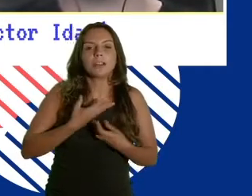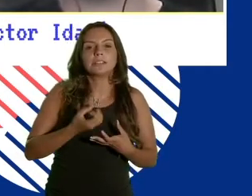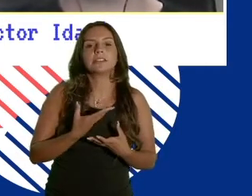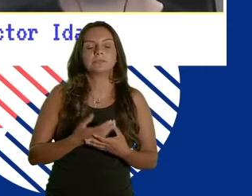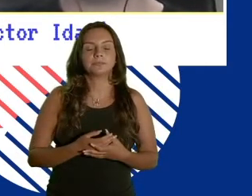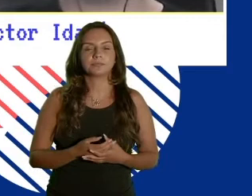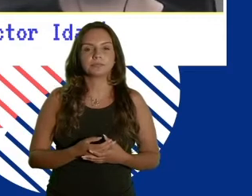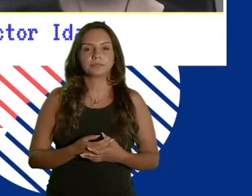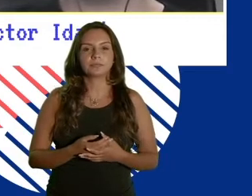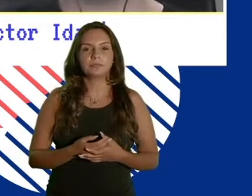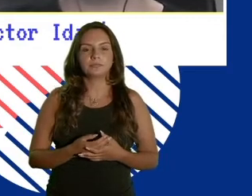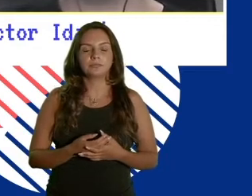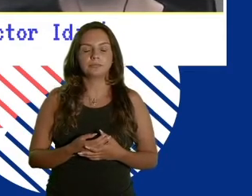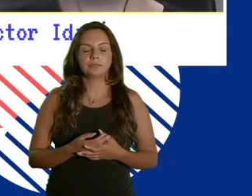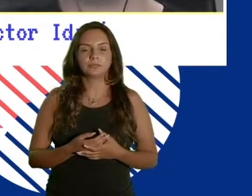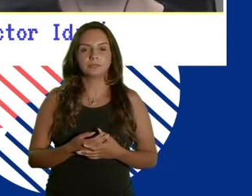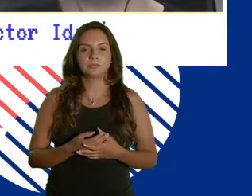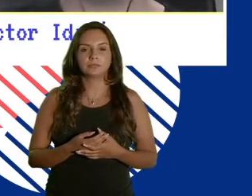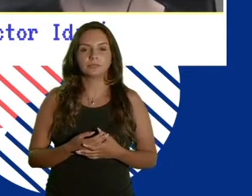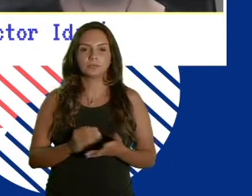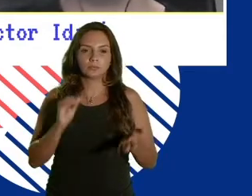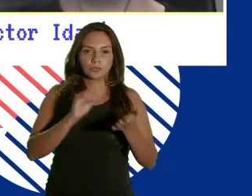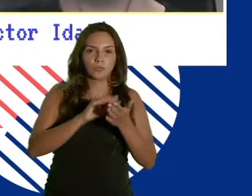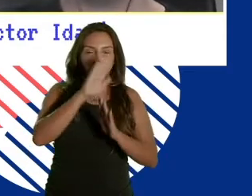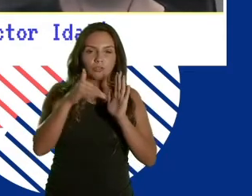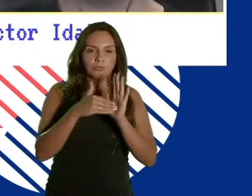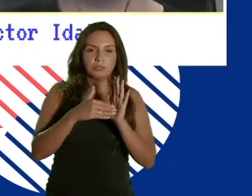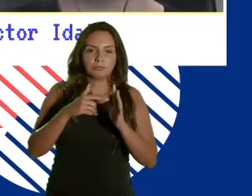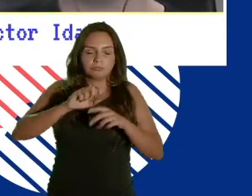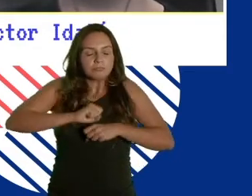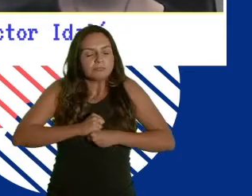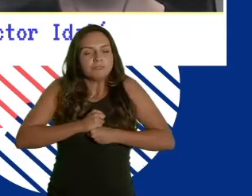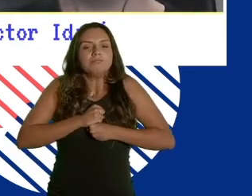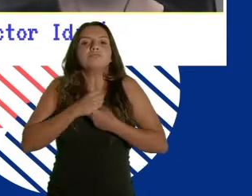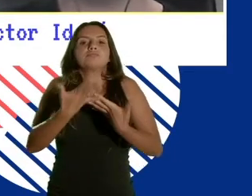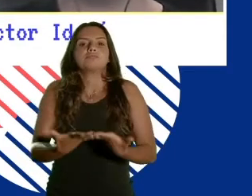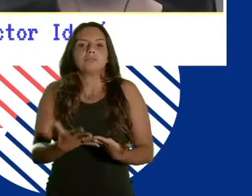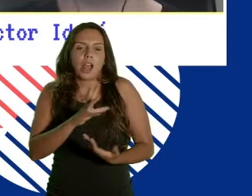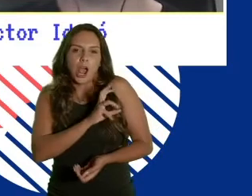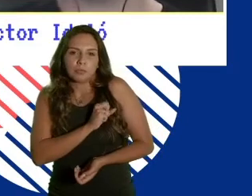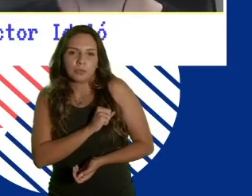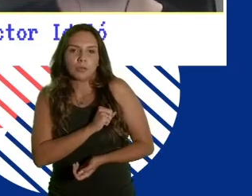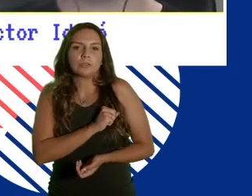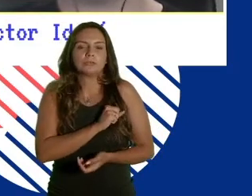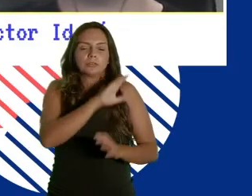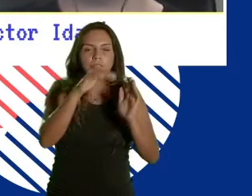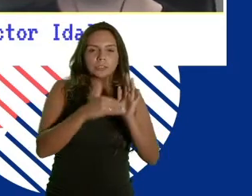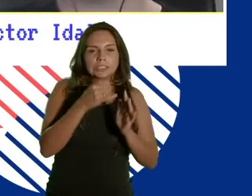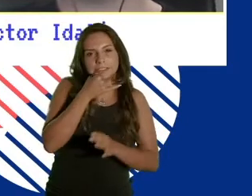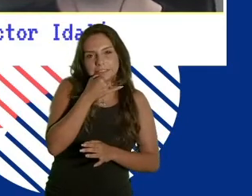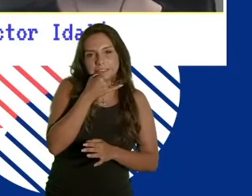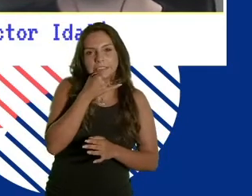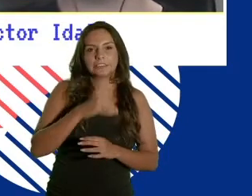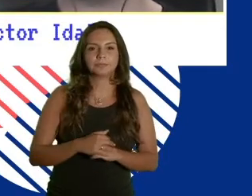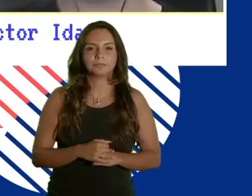porque eu acho que também é uma forma de colocar toda a minha indignação para fora, todo o meu amor para fora, é, toda a tristeza.